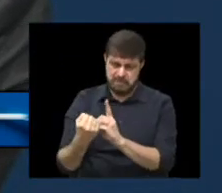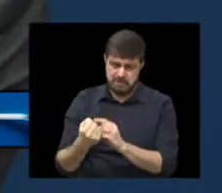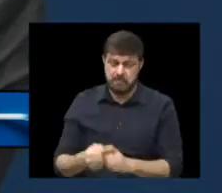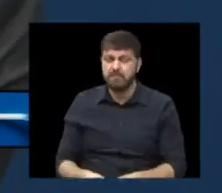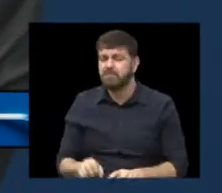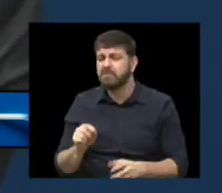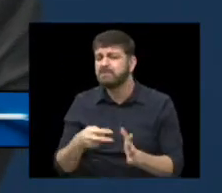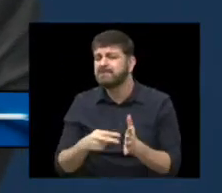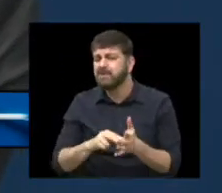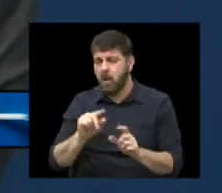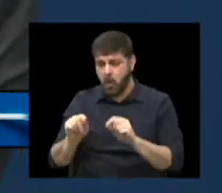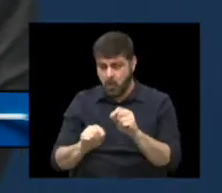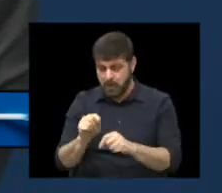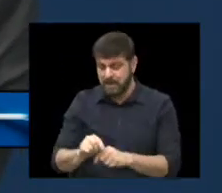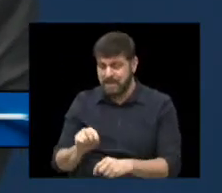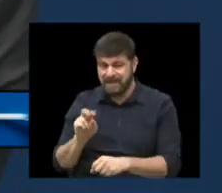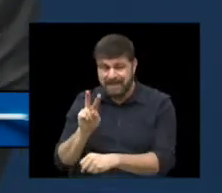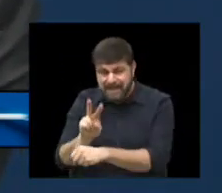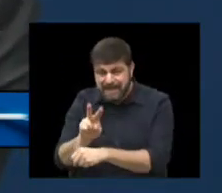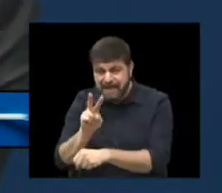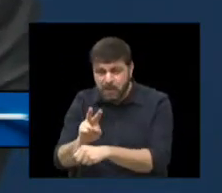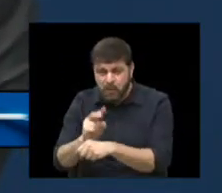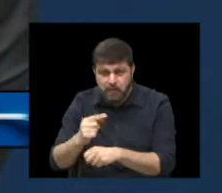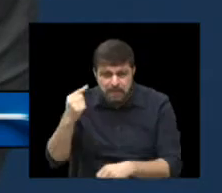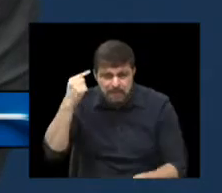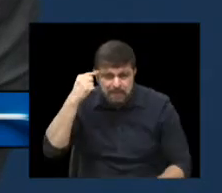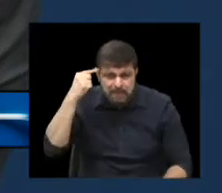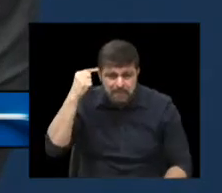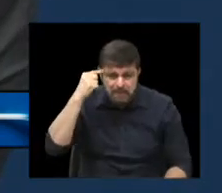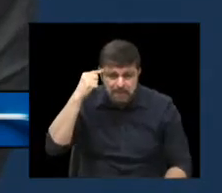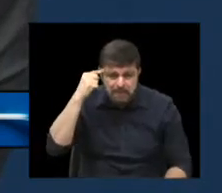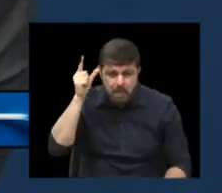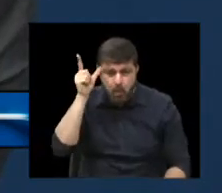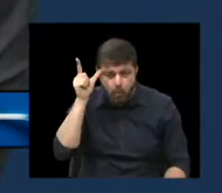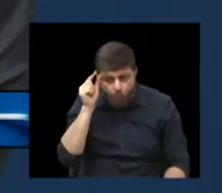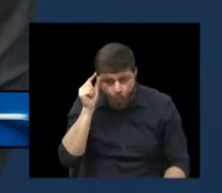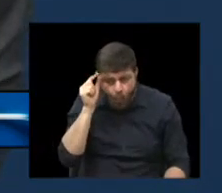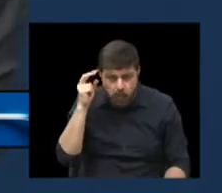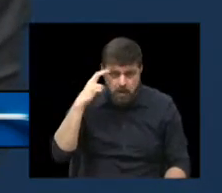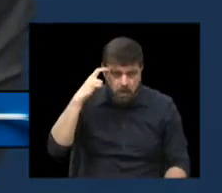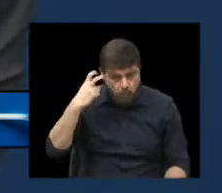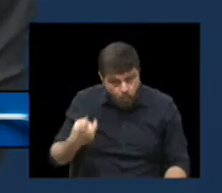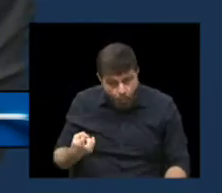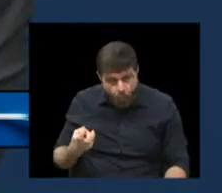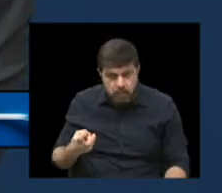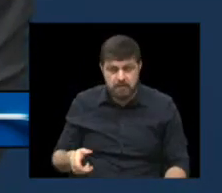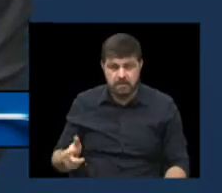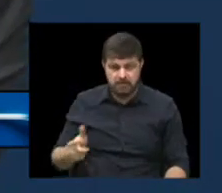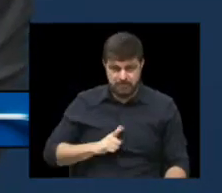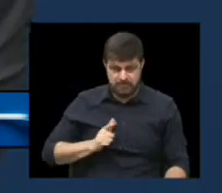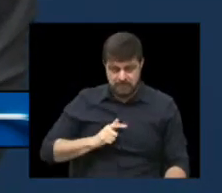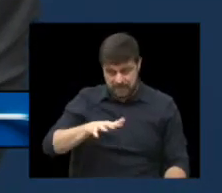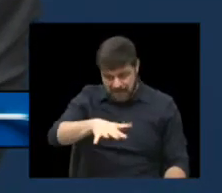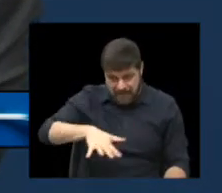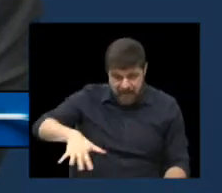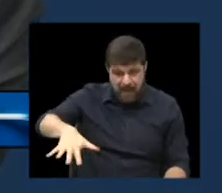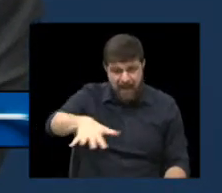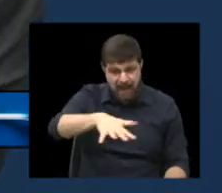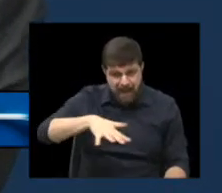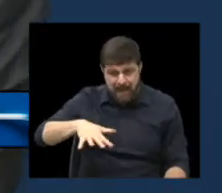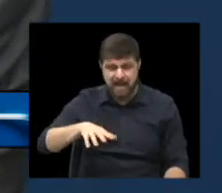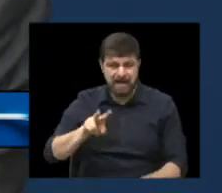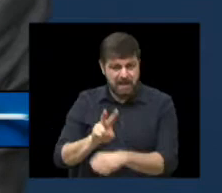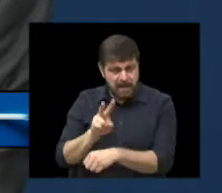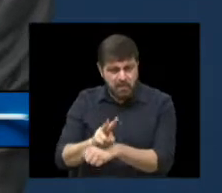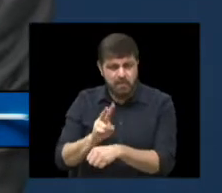né, responsável pelo cuidado em saúde mental no nosso município, né? A nossa rede, a RAPS, como ela é chamada, aí é